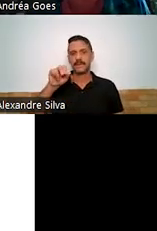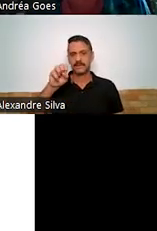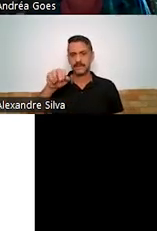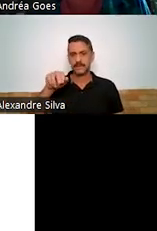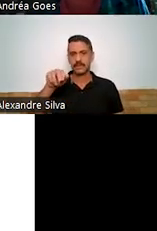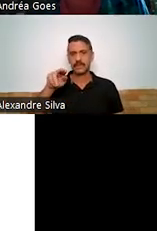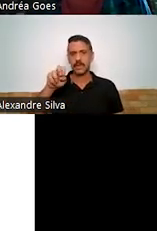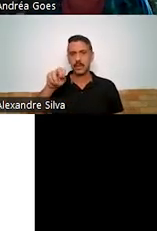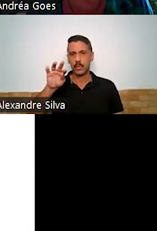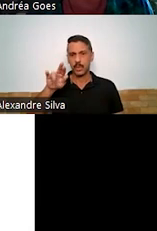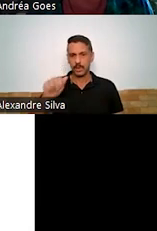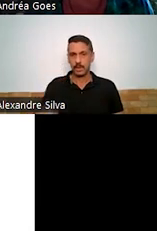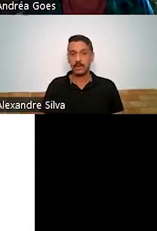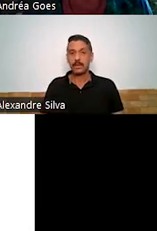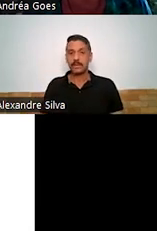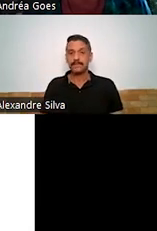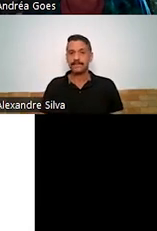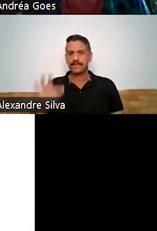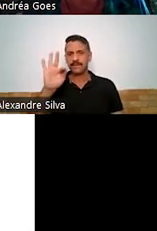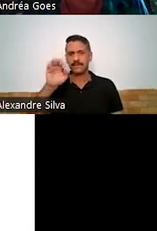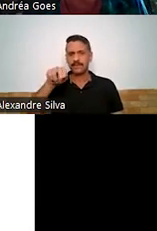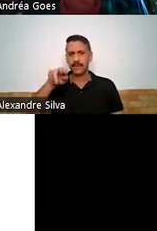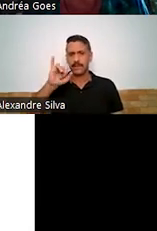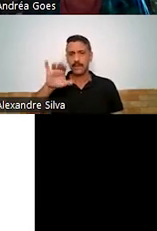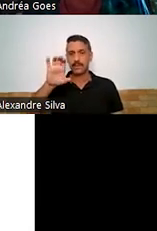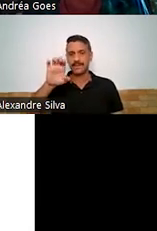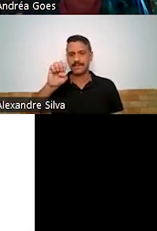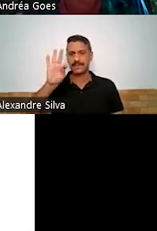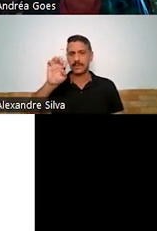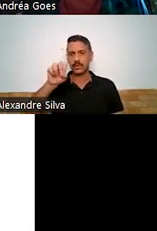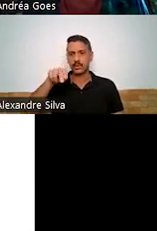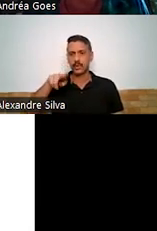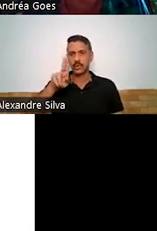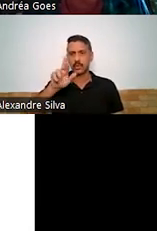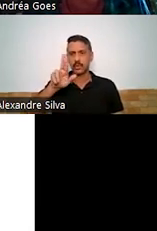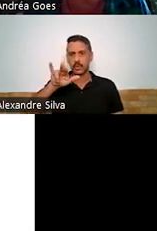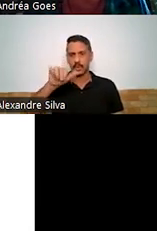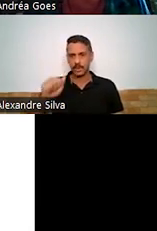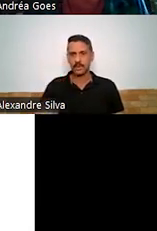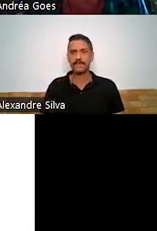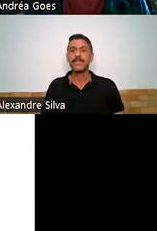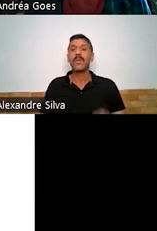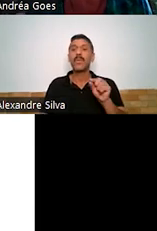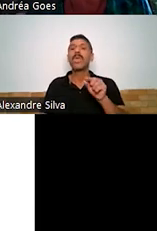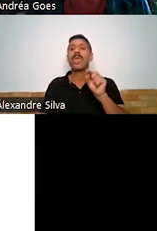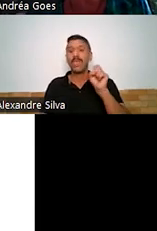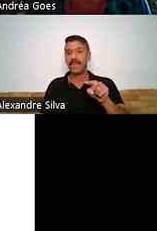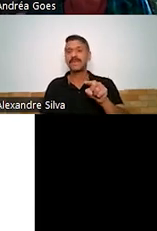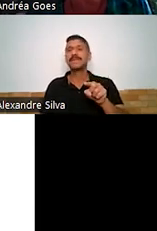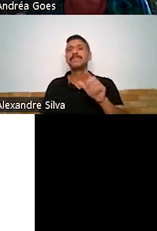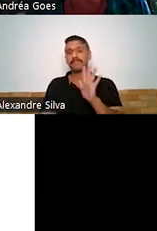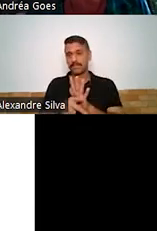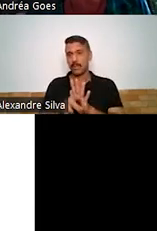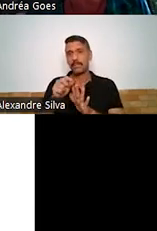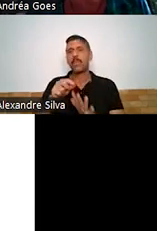é metabolizada por outras vias, ela acaba se transformando em ácido fenilpirúvico, o que é tóxico para o nosso